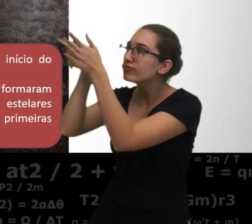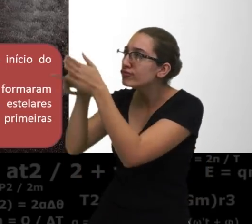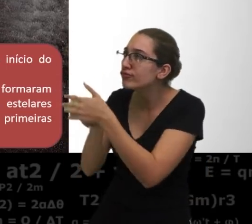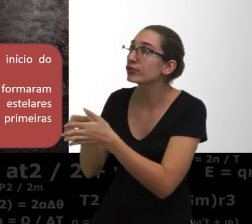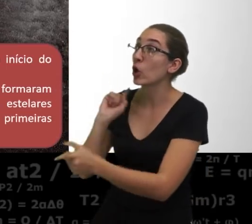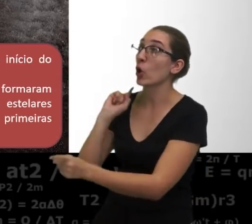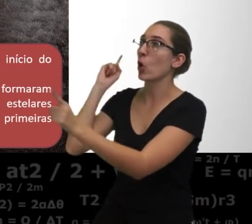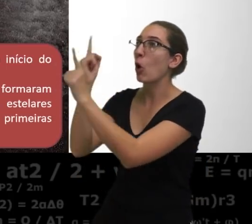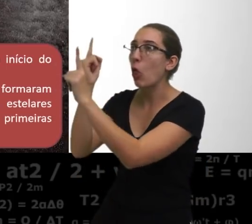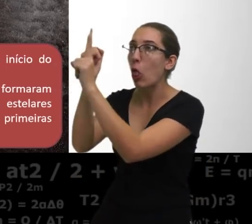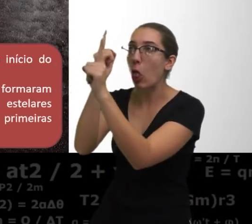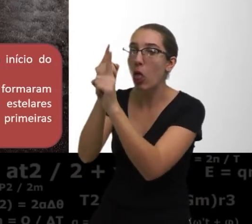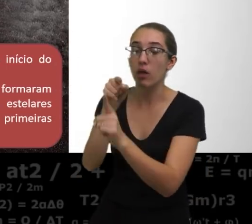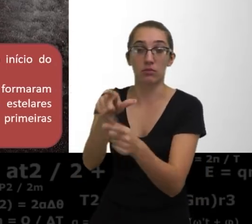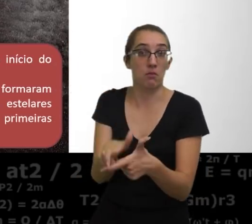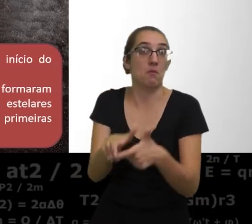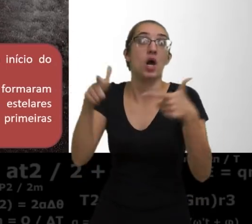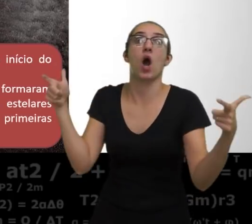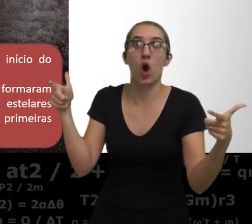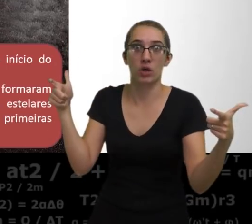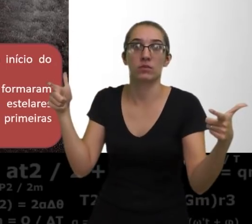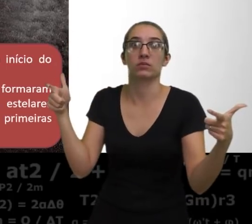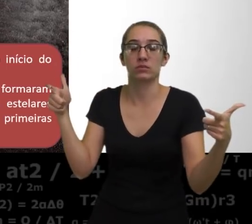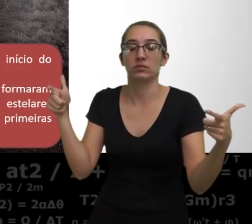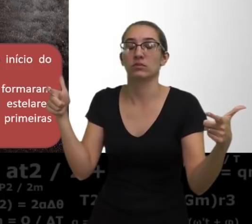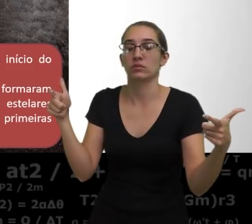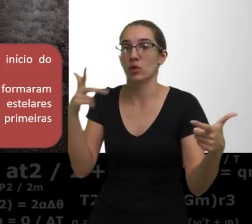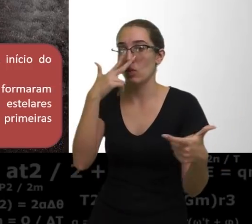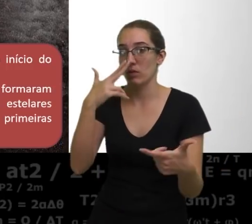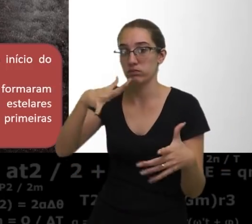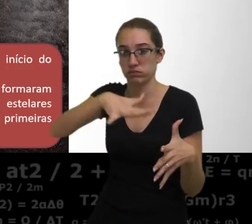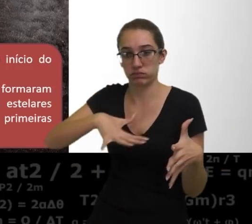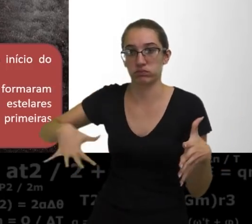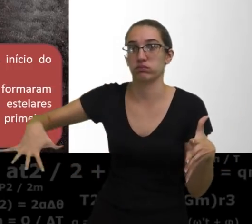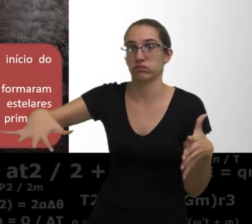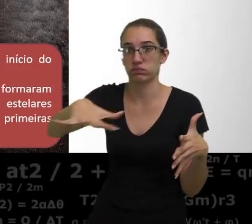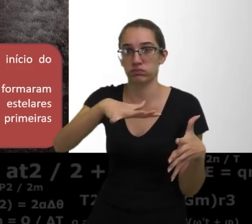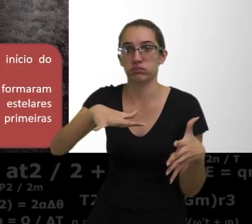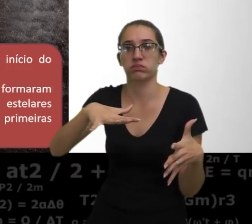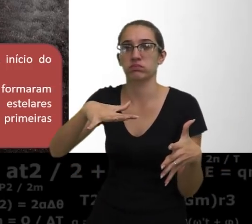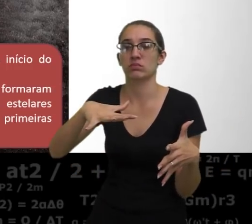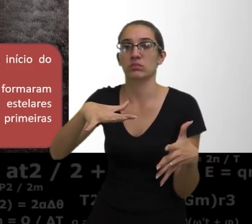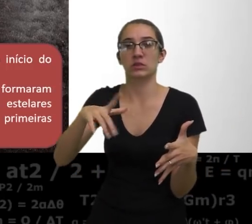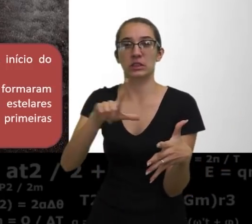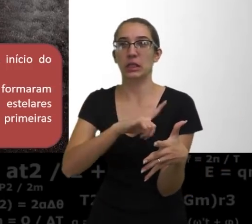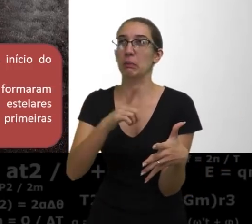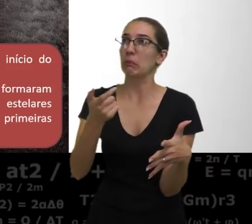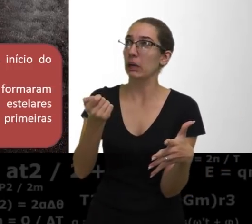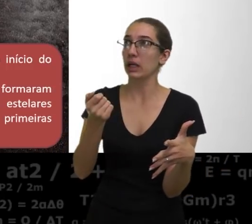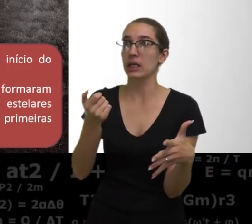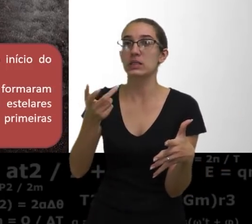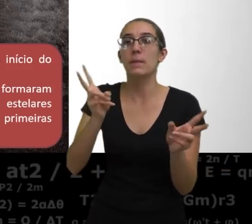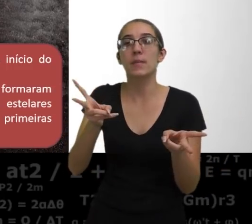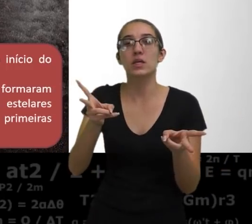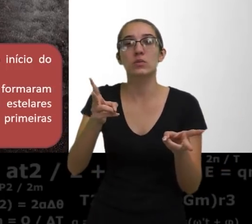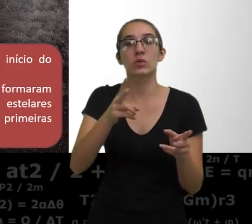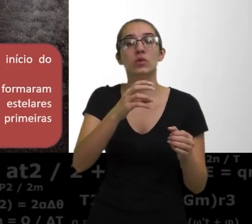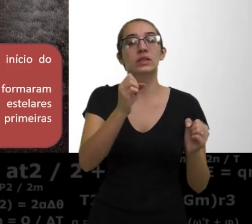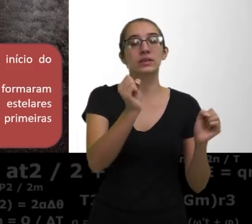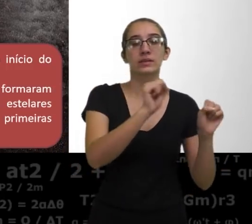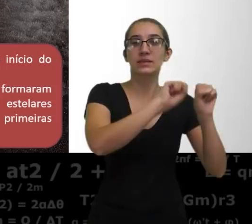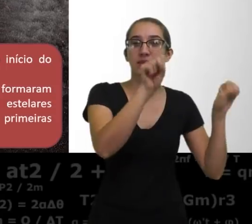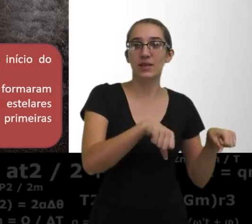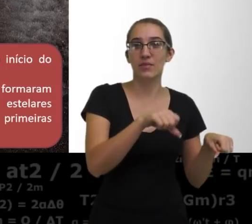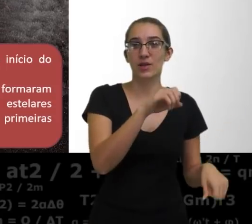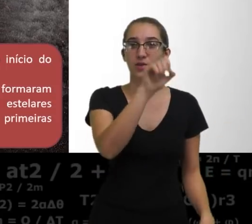contidos numa região que tem mais ou menos o tamanho do Sistema Solar. Talvez um pouquinho menor, tá? Ou um pouquinho maior. Então,